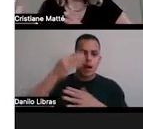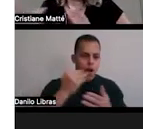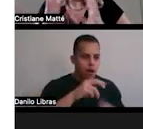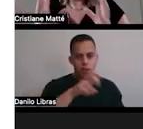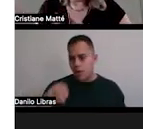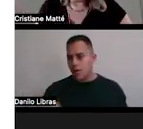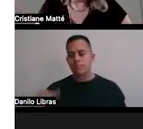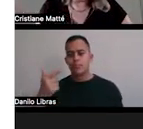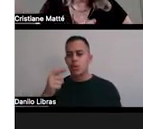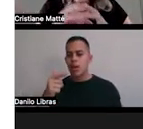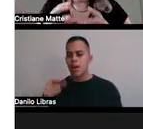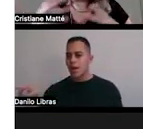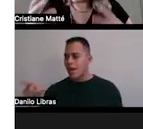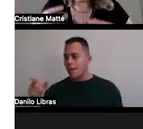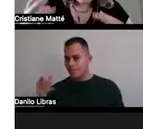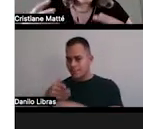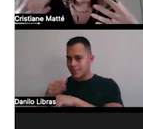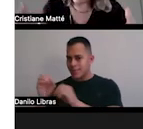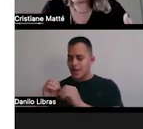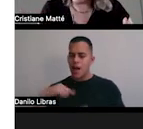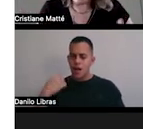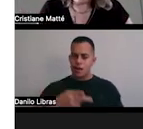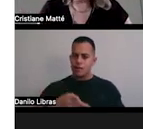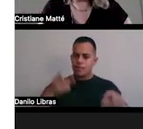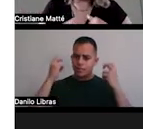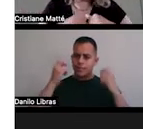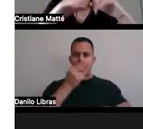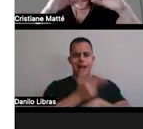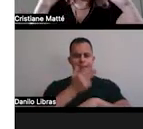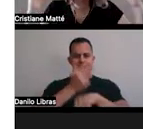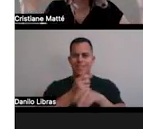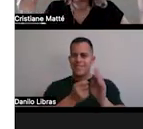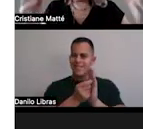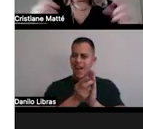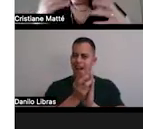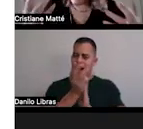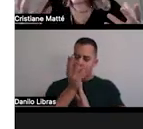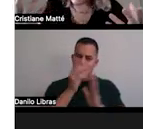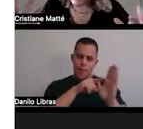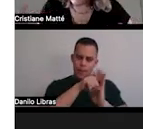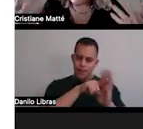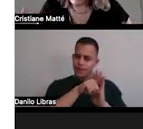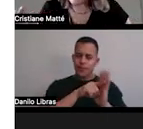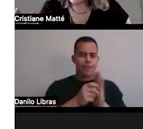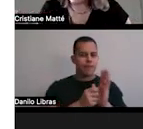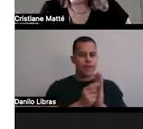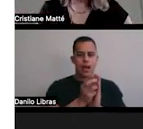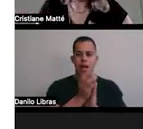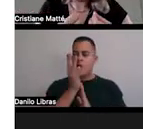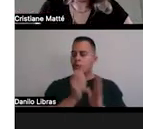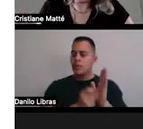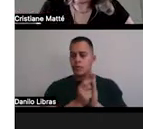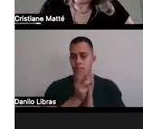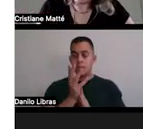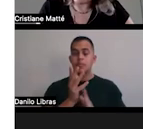voltando. Então, a gente fez várias gravações, análises, assim, milhares de verdade, milhares de análises,